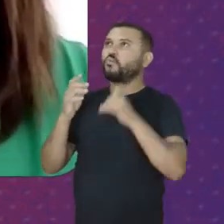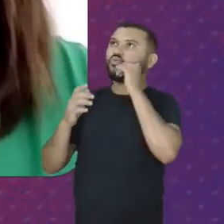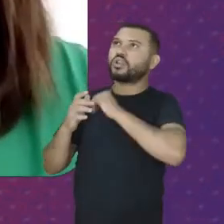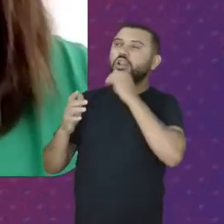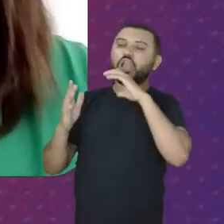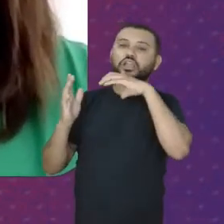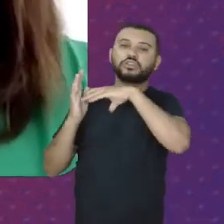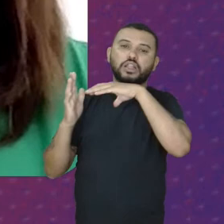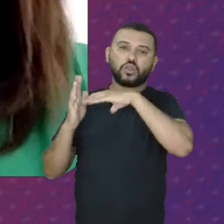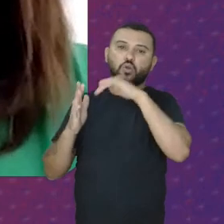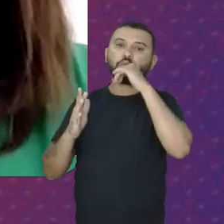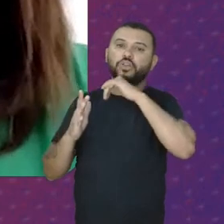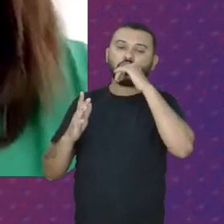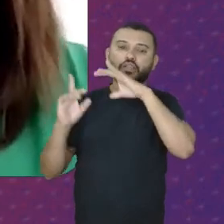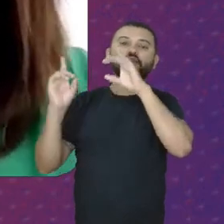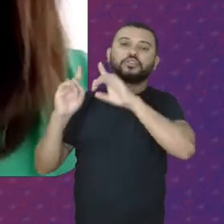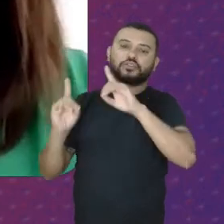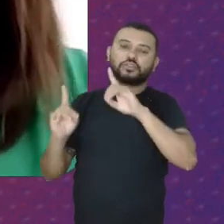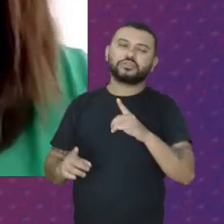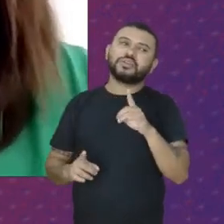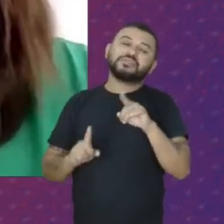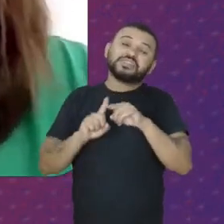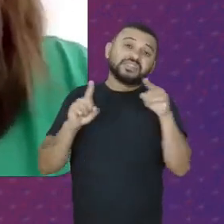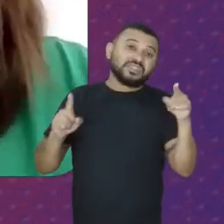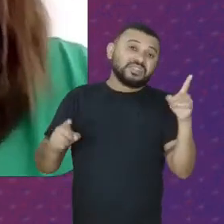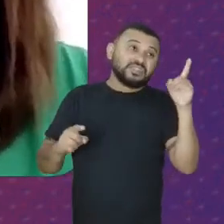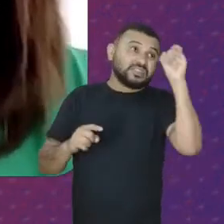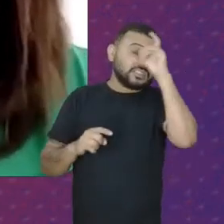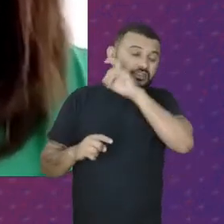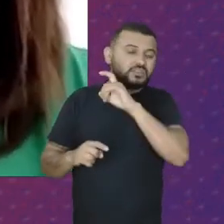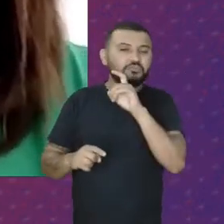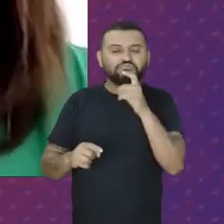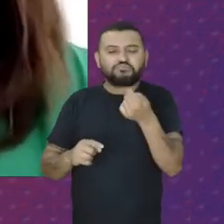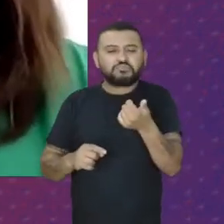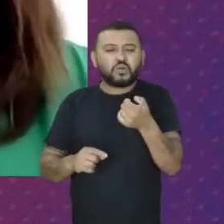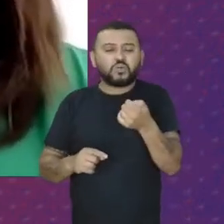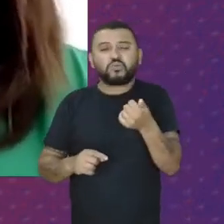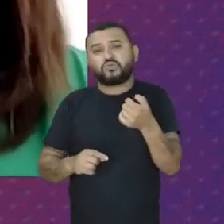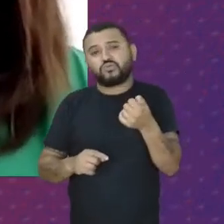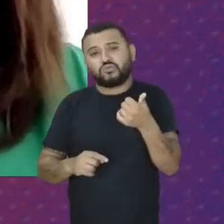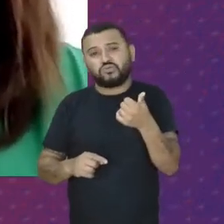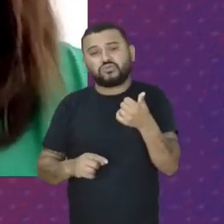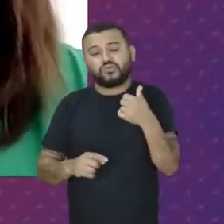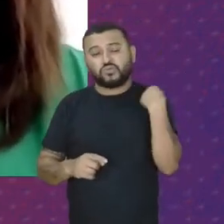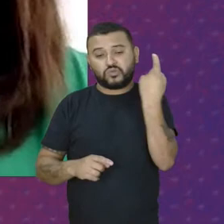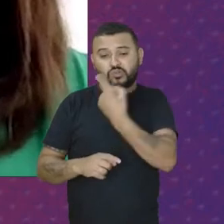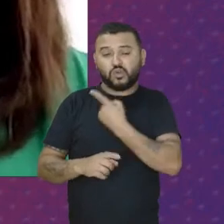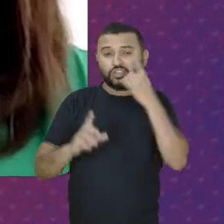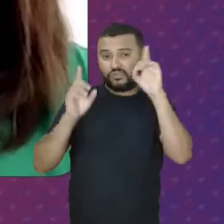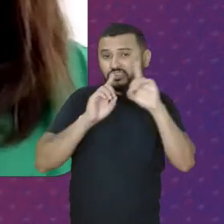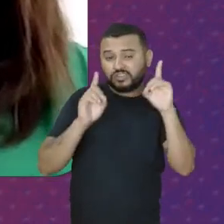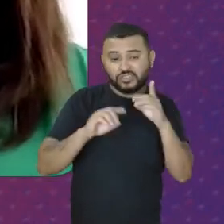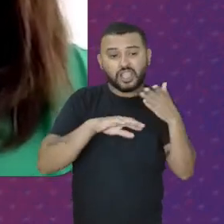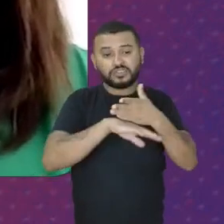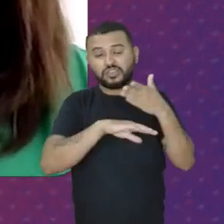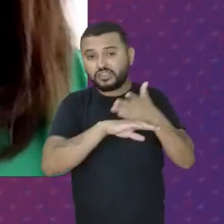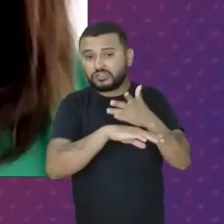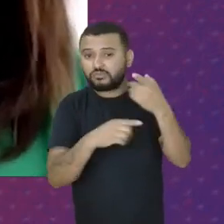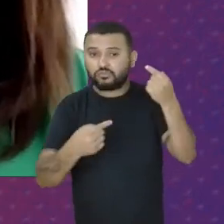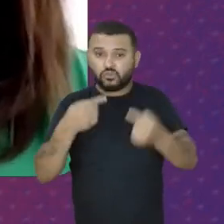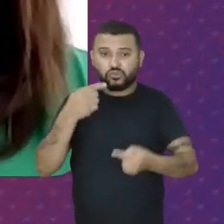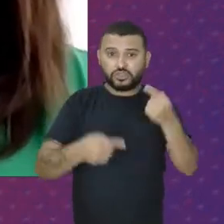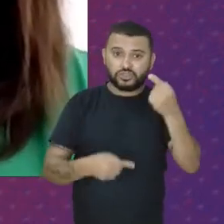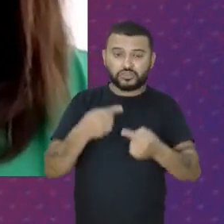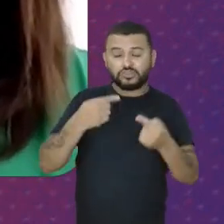senadora, mas é muito, muito insignificante a nossa presença